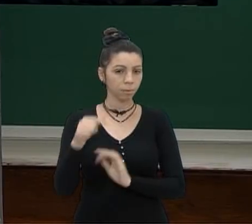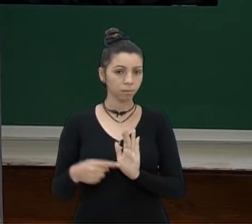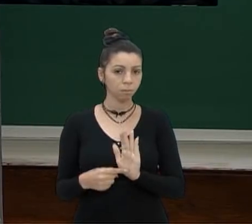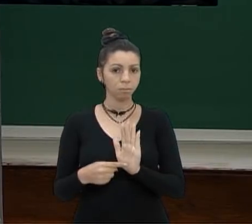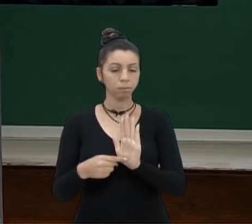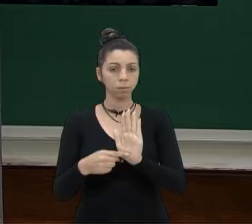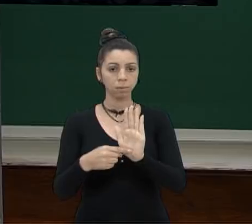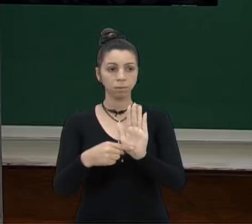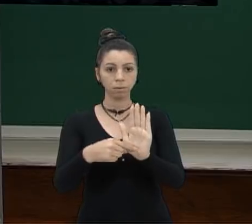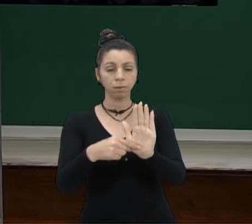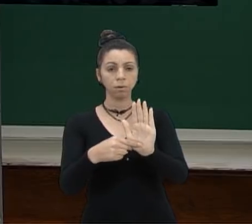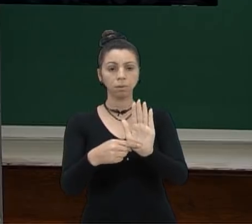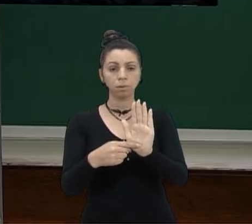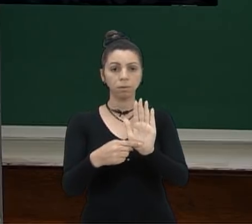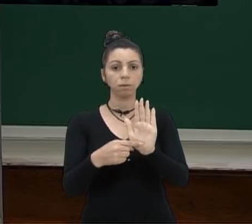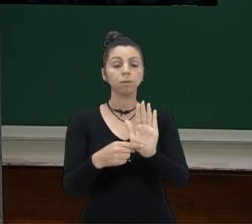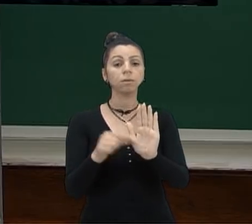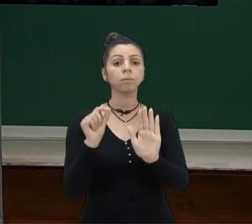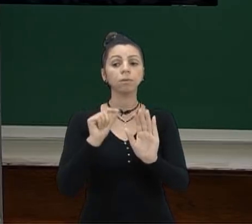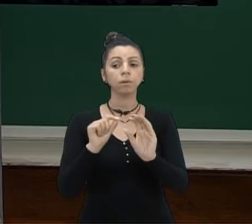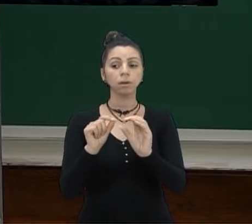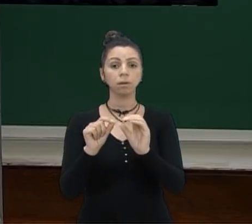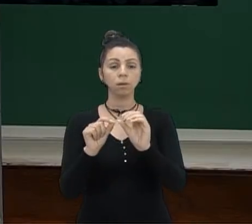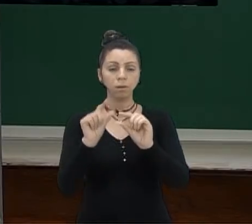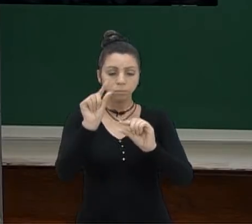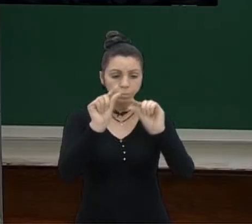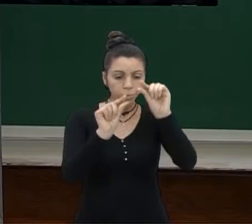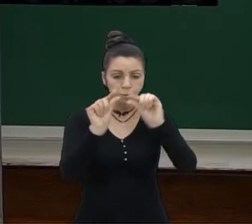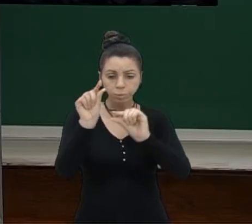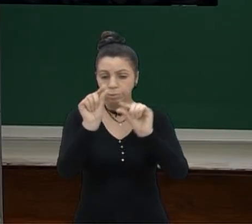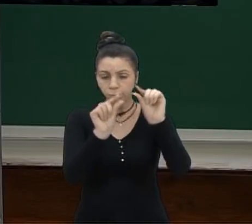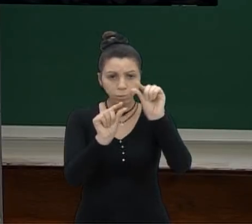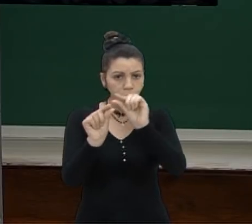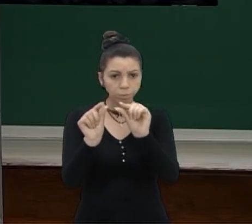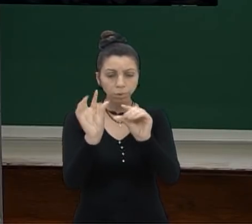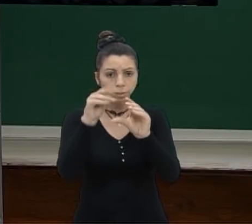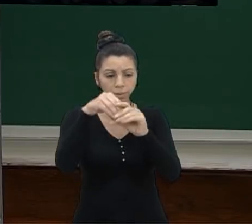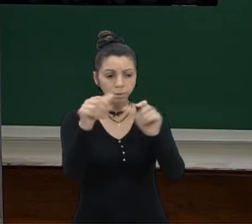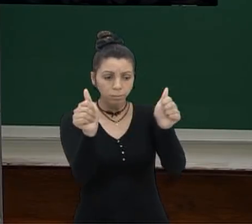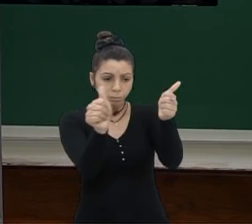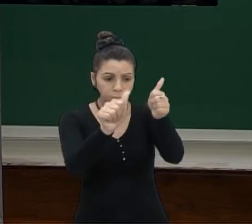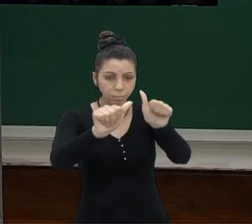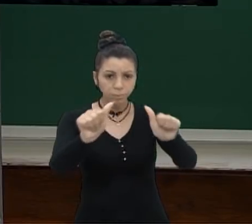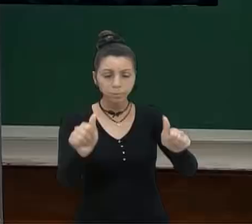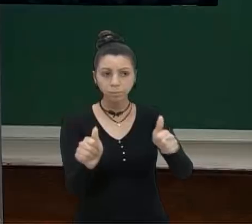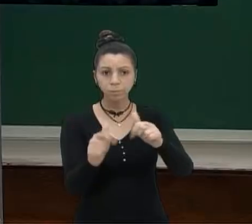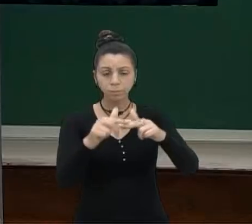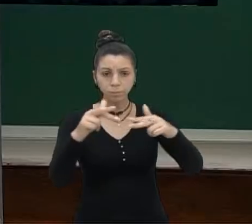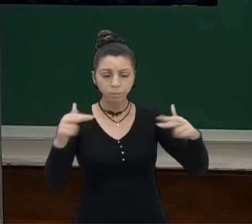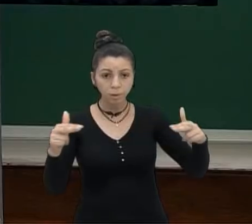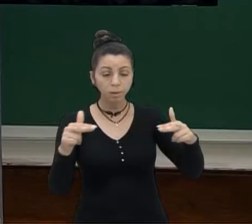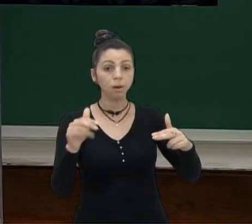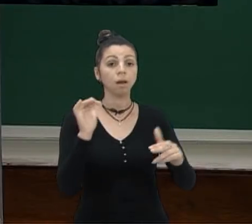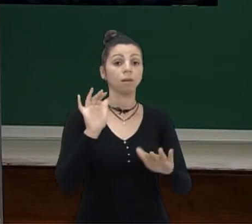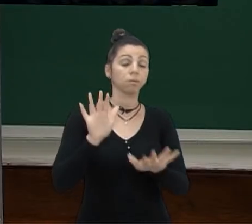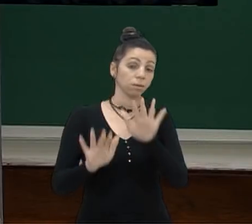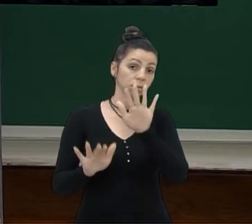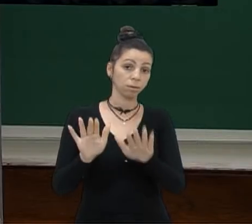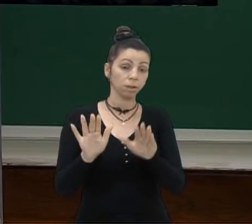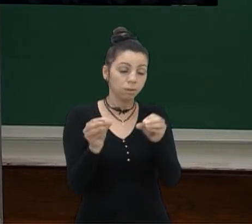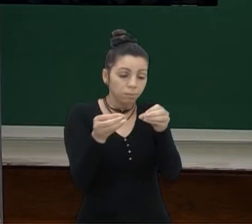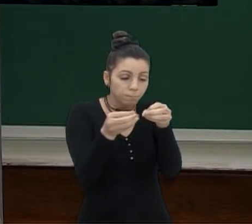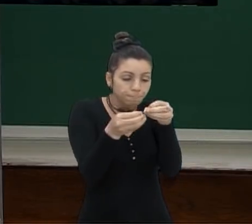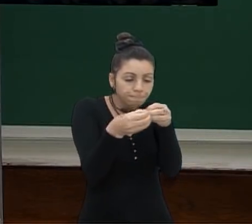as partículas, que são as menores partes que formam os objetos, ora elas estão muito próximas uma das